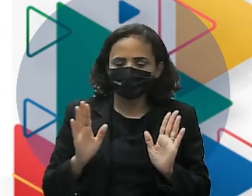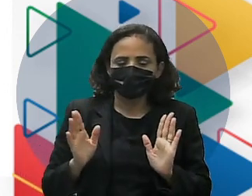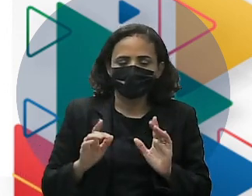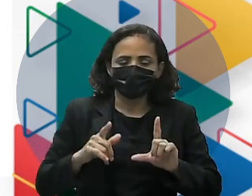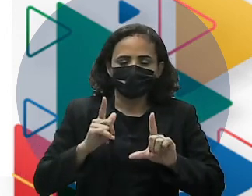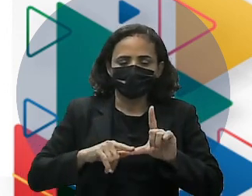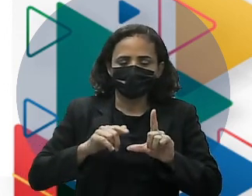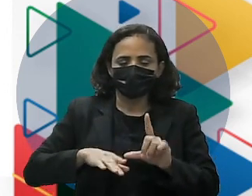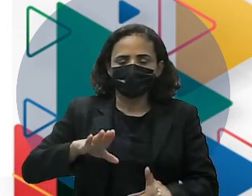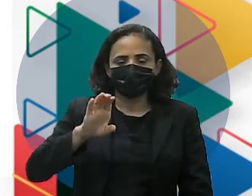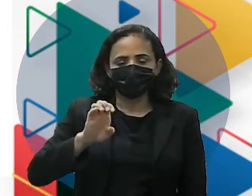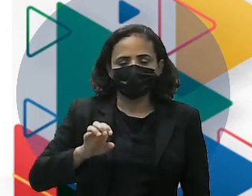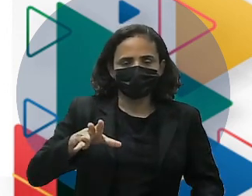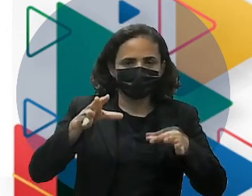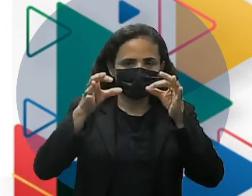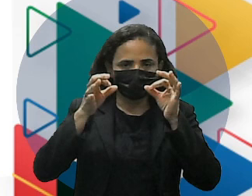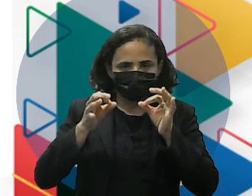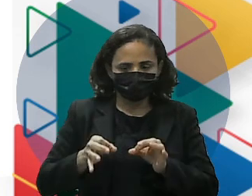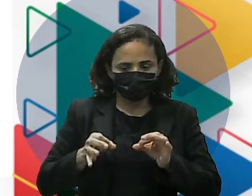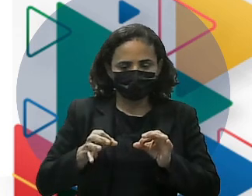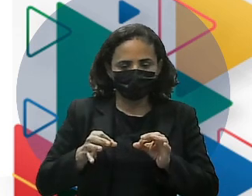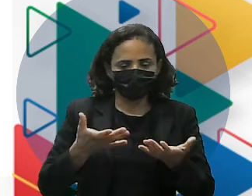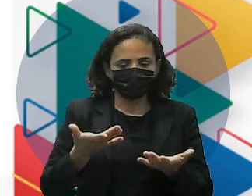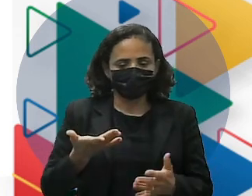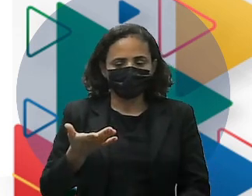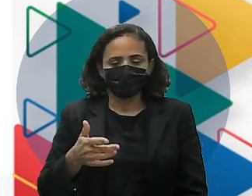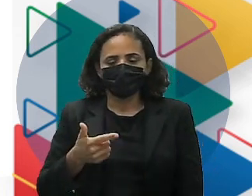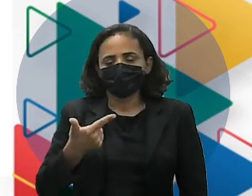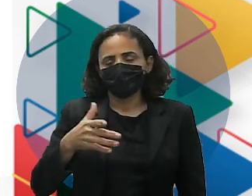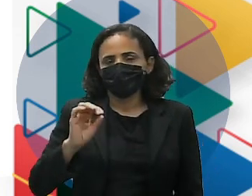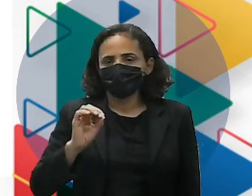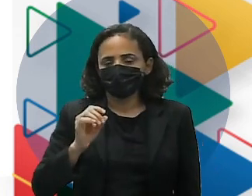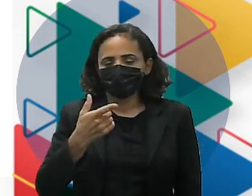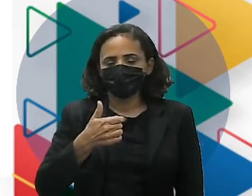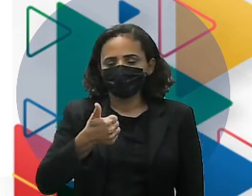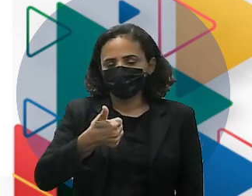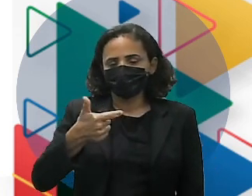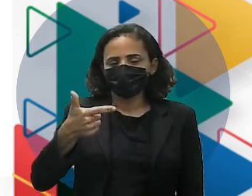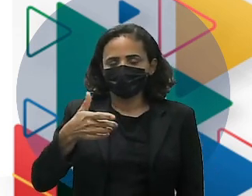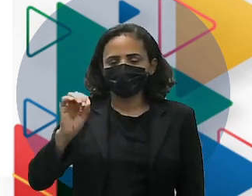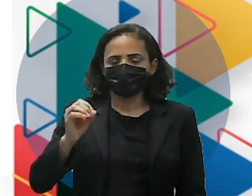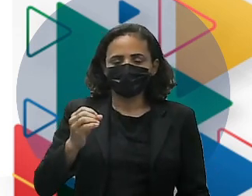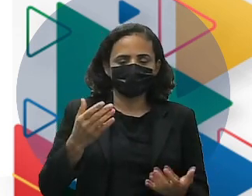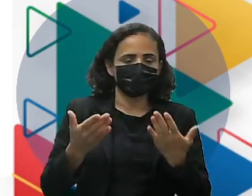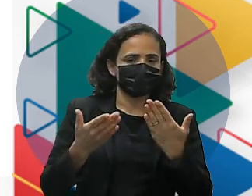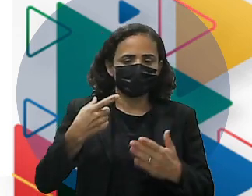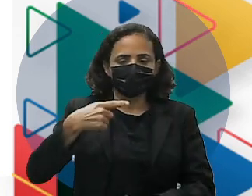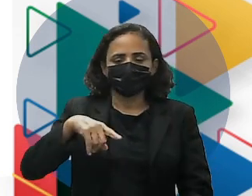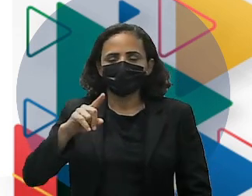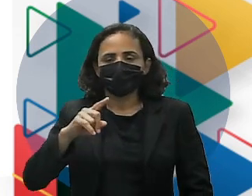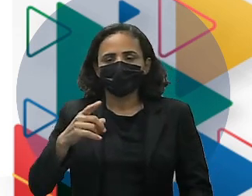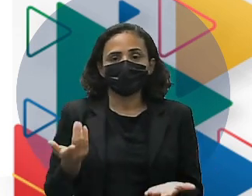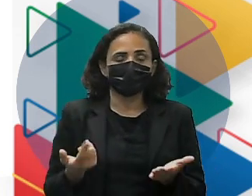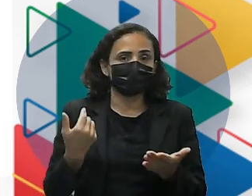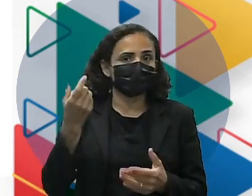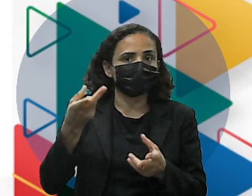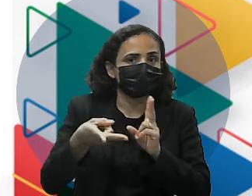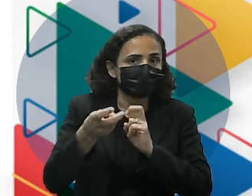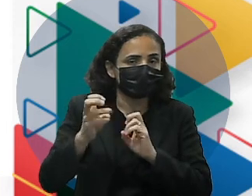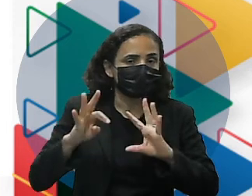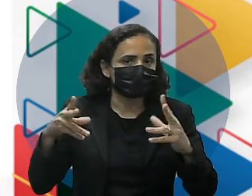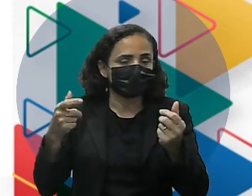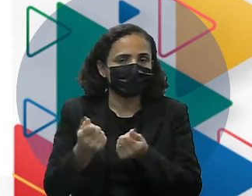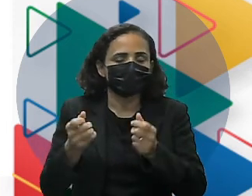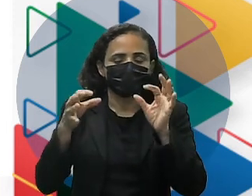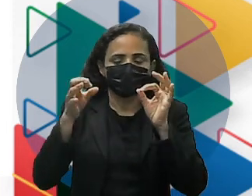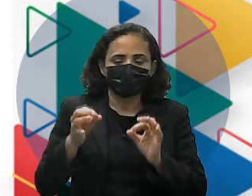fica a letra E, porque aqui, ó, tem aproximadamente 120. E se você fizer o comparativo das outras, você vai perceber que